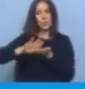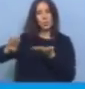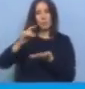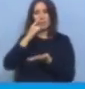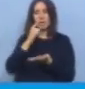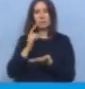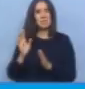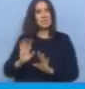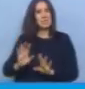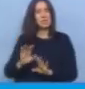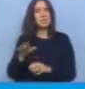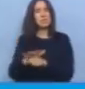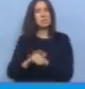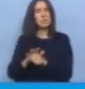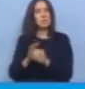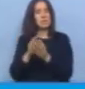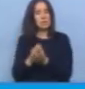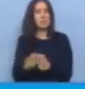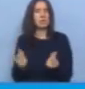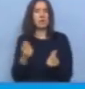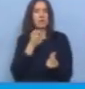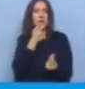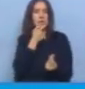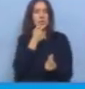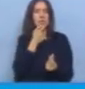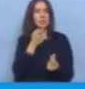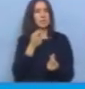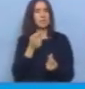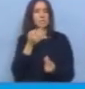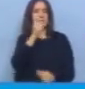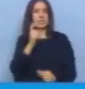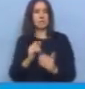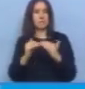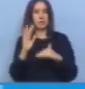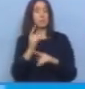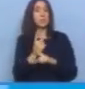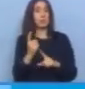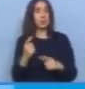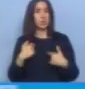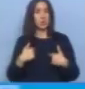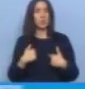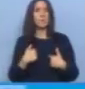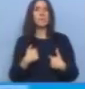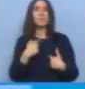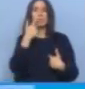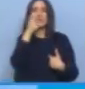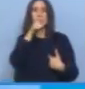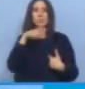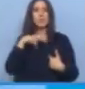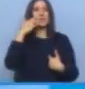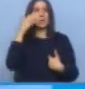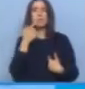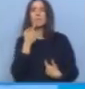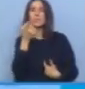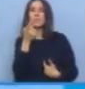que as situações se possam resolver de uma forma mais pacífica. Porque quando eu pergunto à maior parte dos portugueses que estão lá